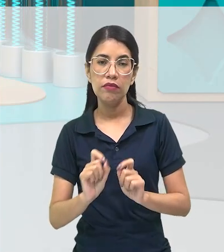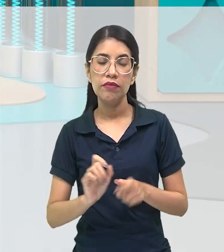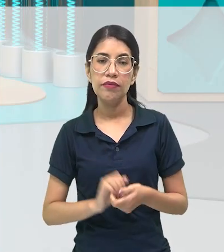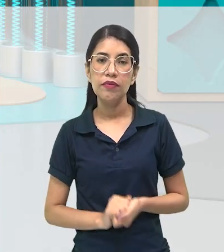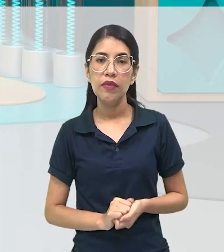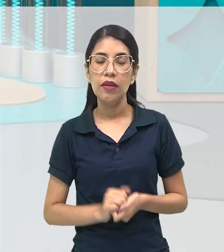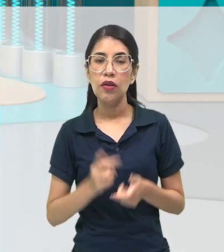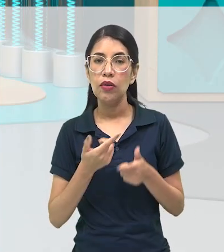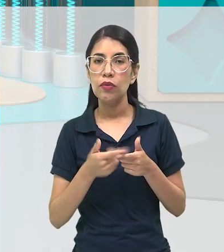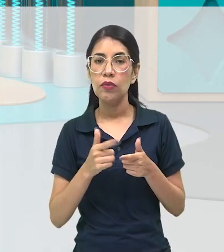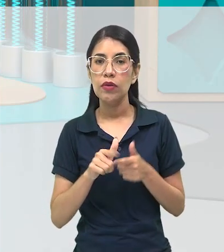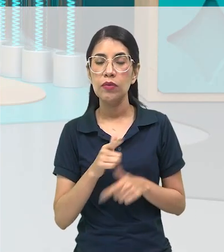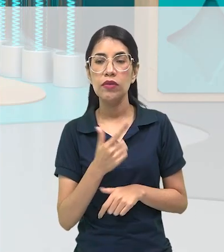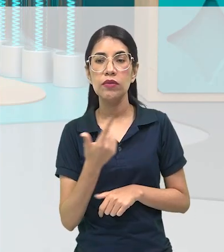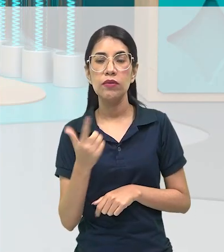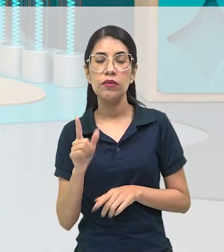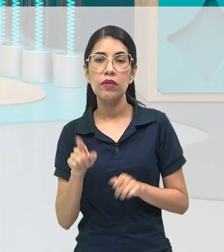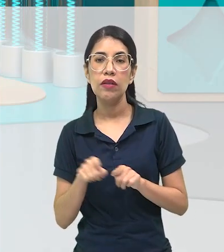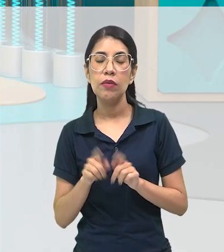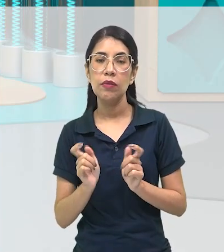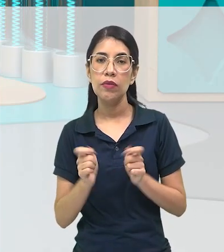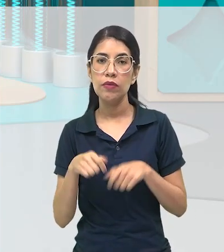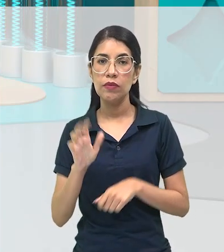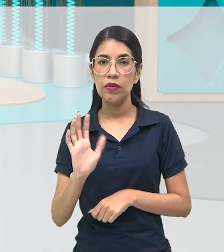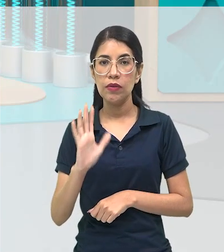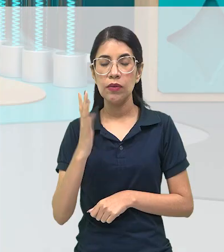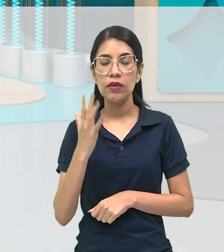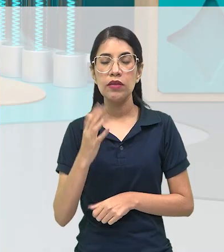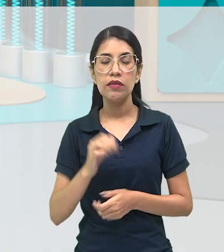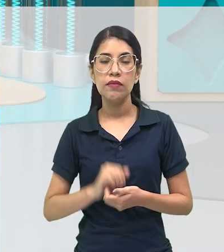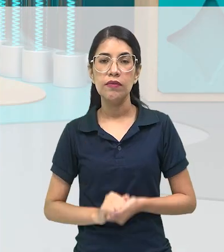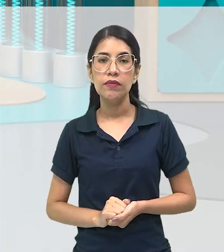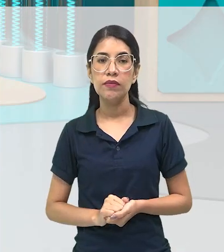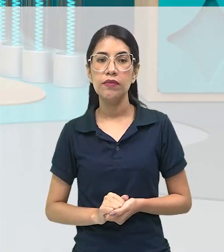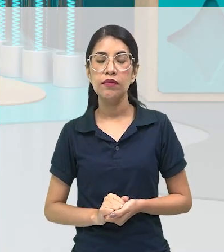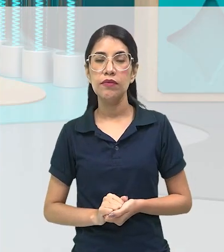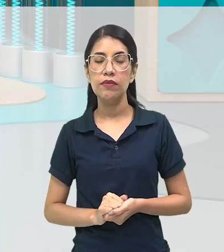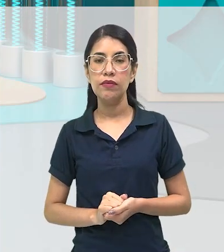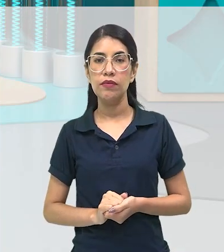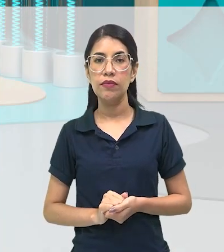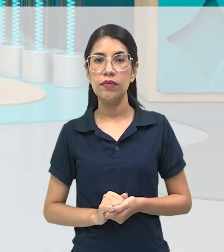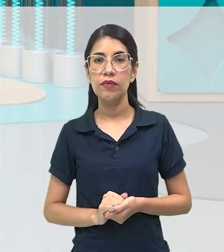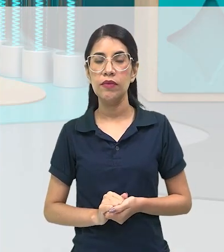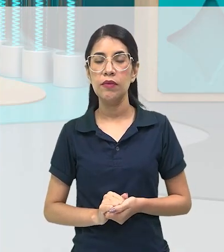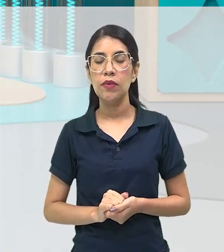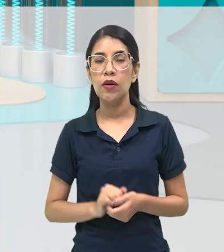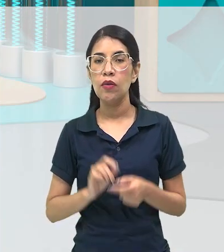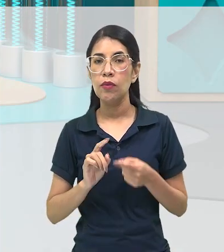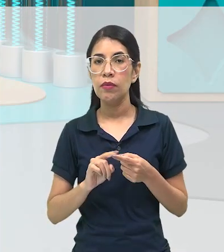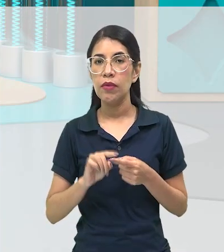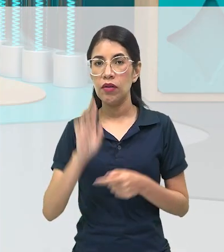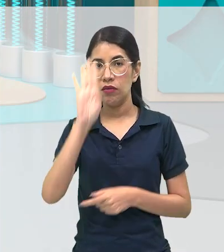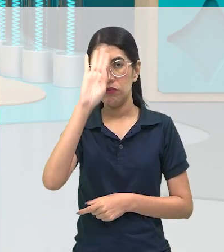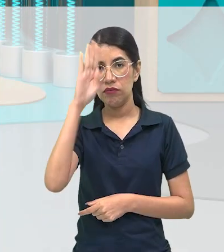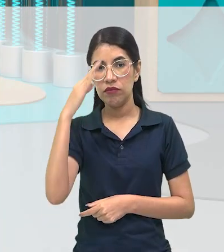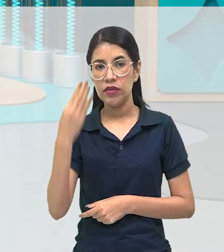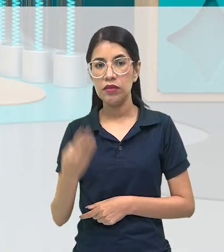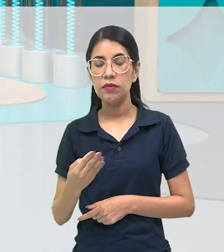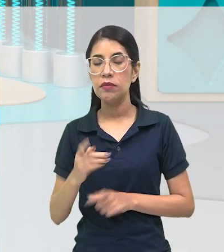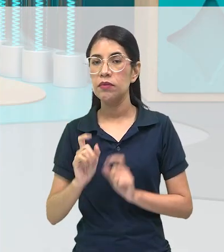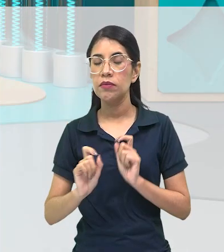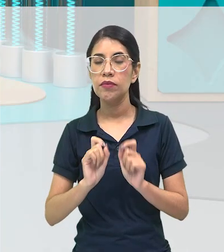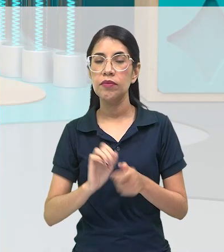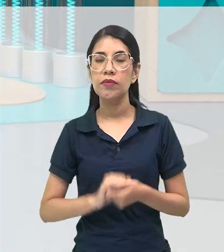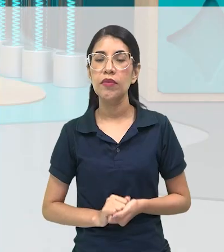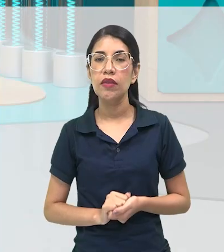outros problemas que também podem acontecer nessas situações. E uma delas é o desmaio. Então, o desmaio